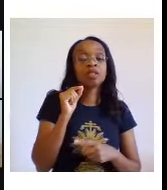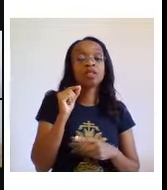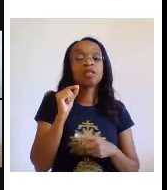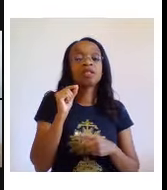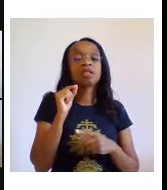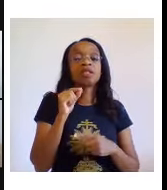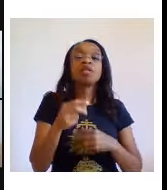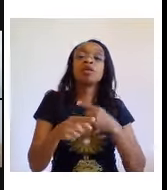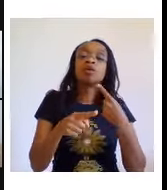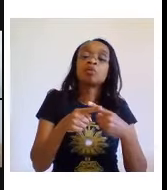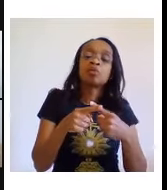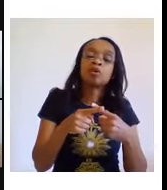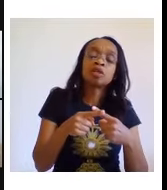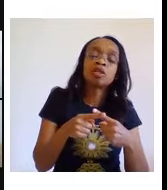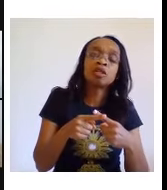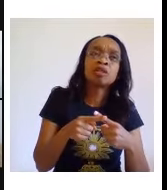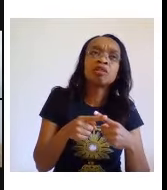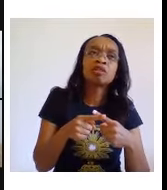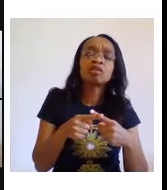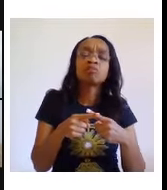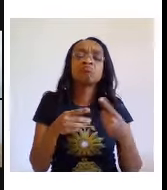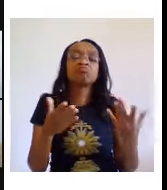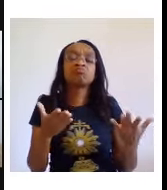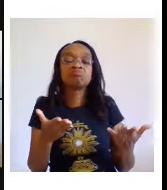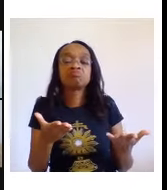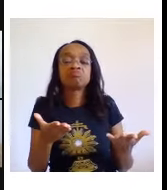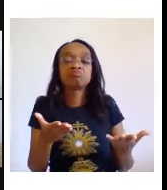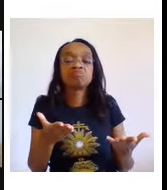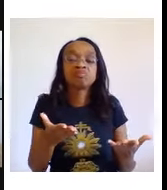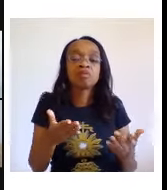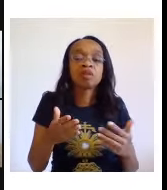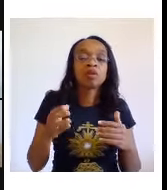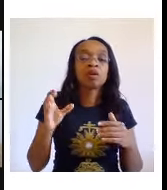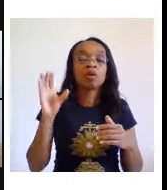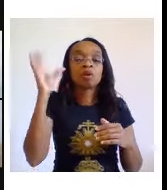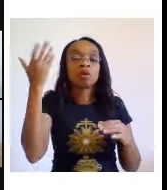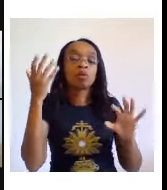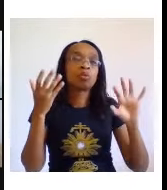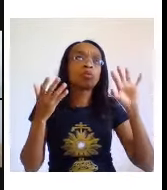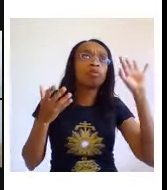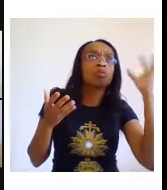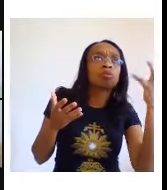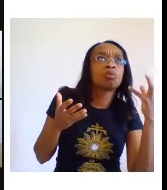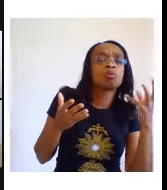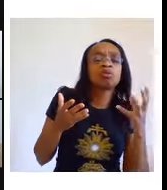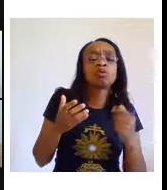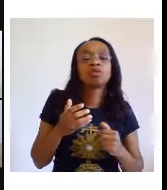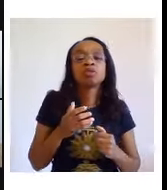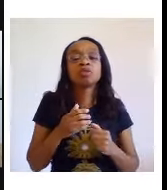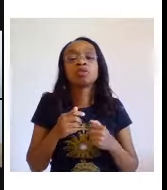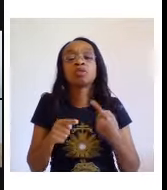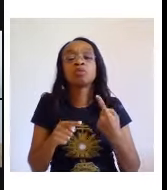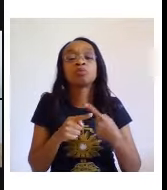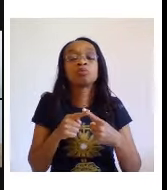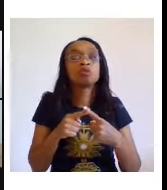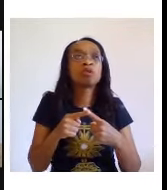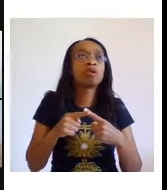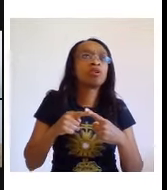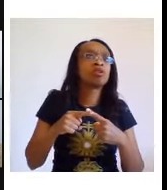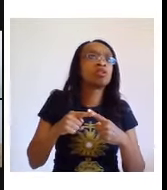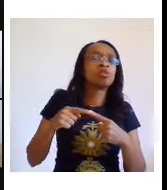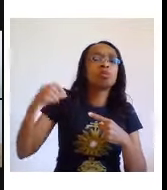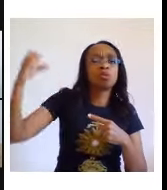causas naturais, seja ela mudança na órbita da Terra, aproximação,